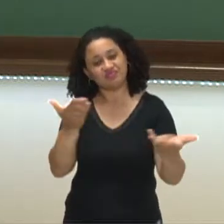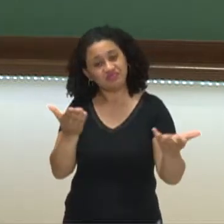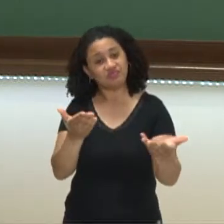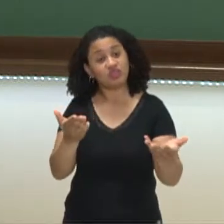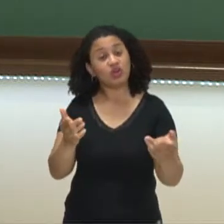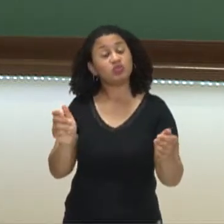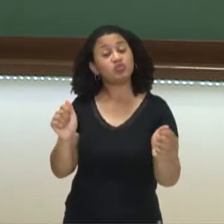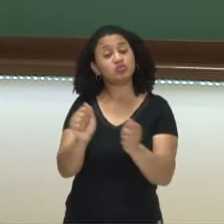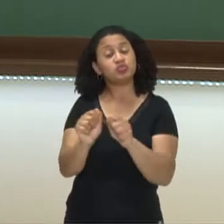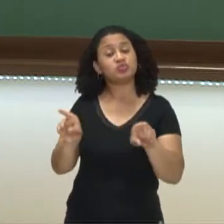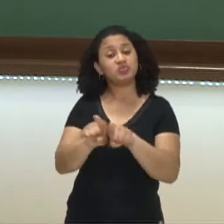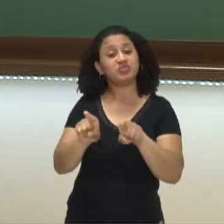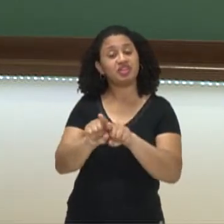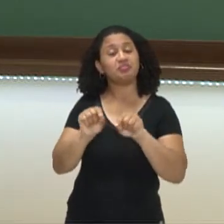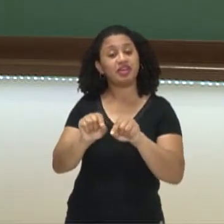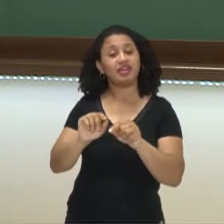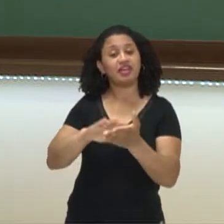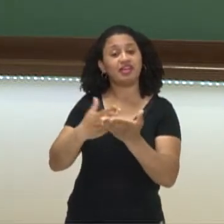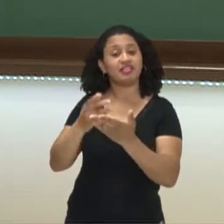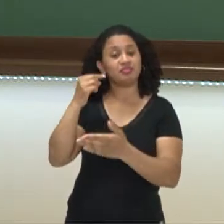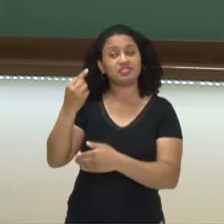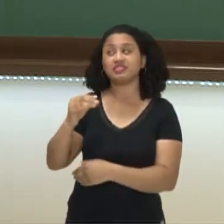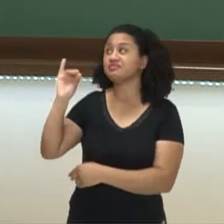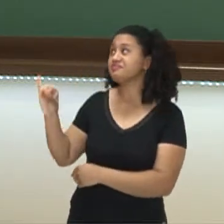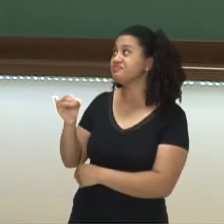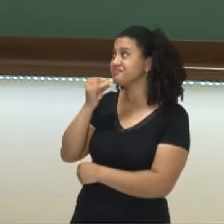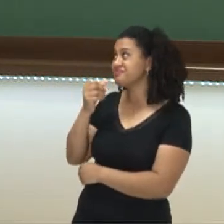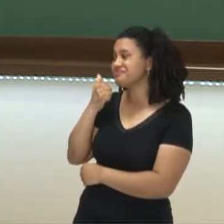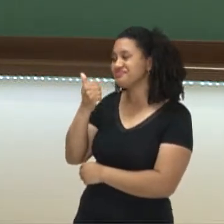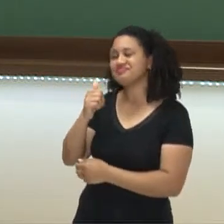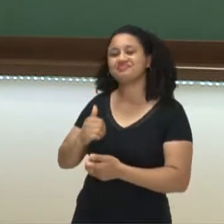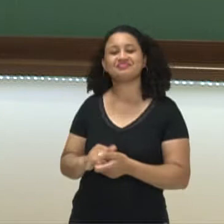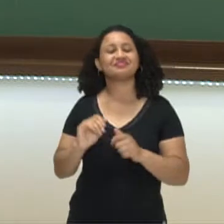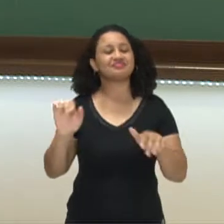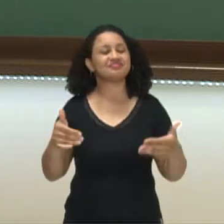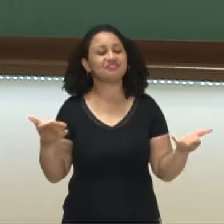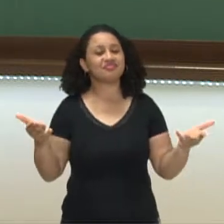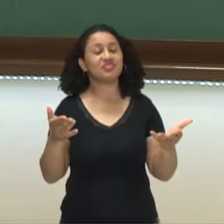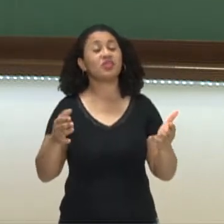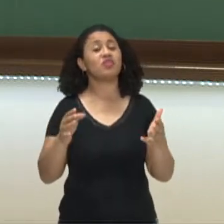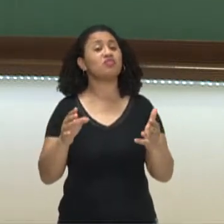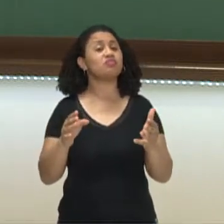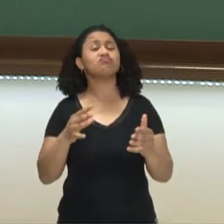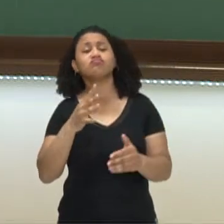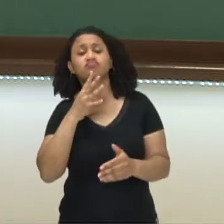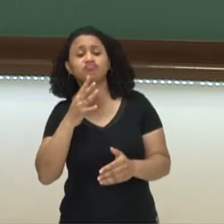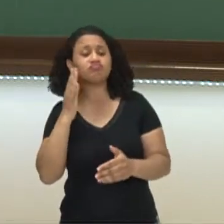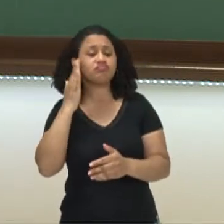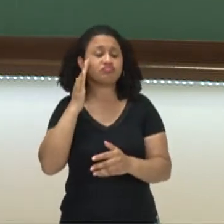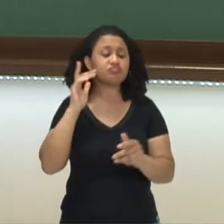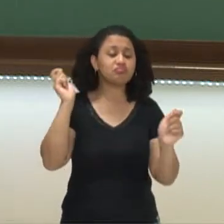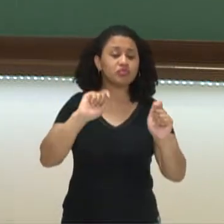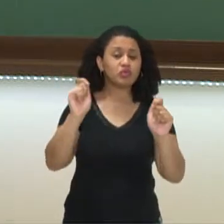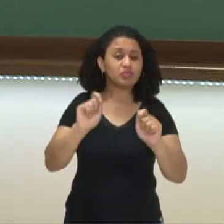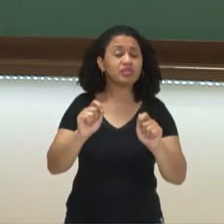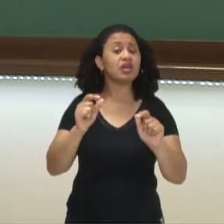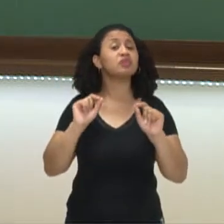juntos. Junto com a gente a Jéssica, dê um oi para ela. E vamos conhecer as possibilidades, os caminhos da